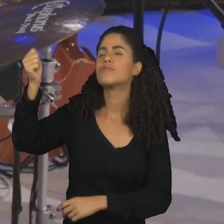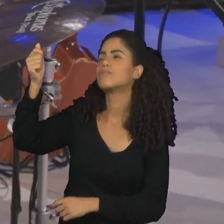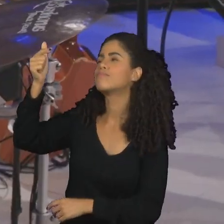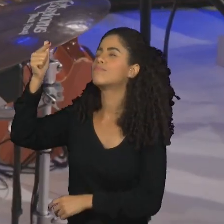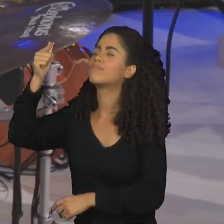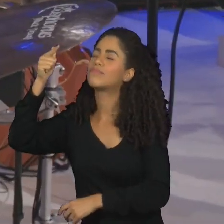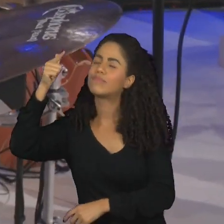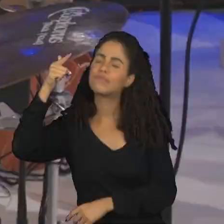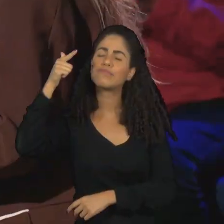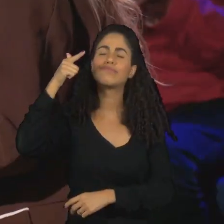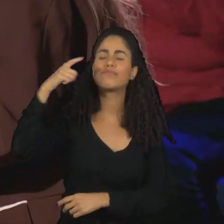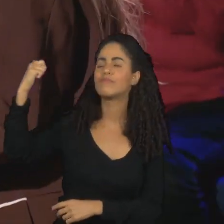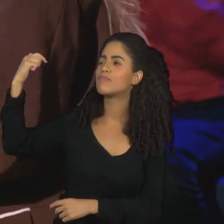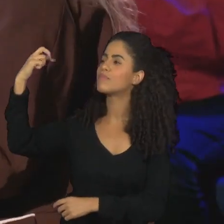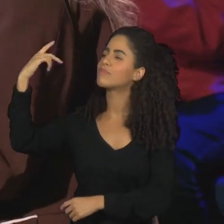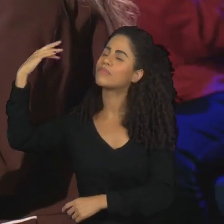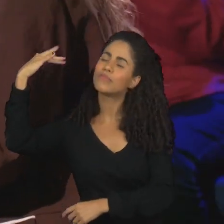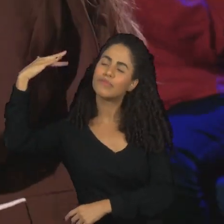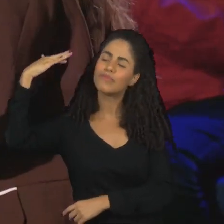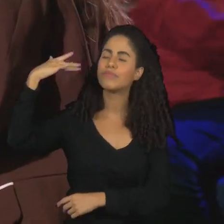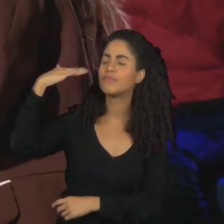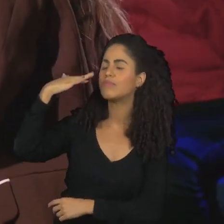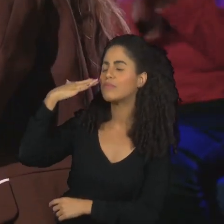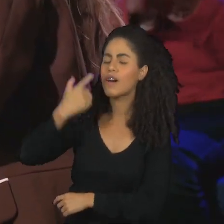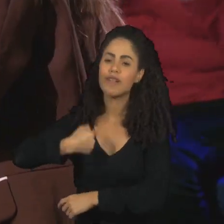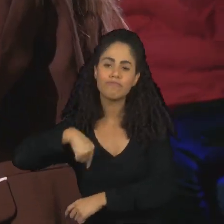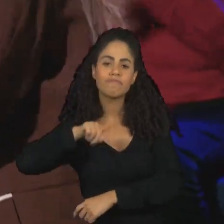dezembro. Eu